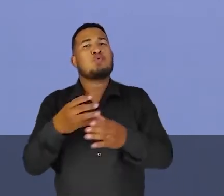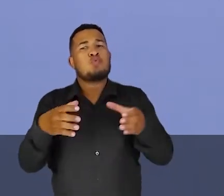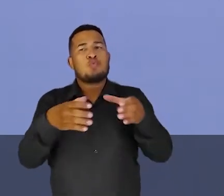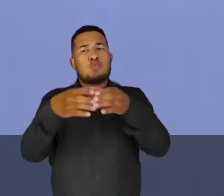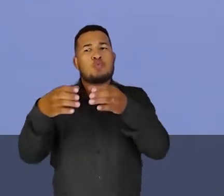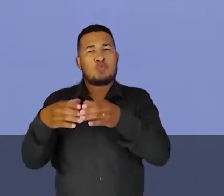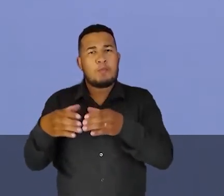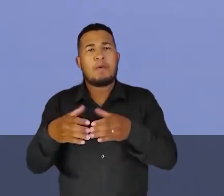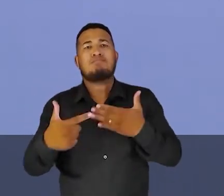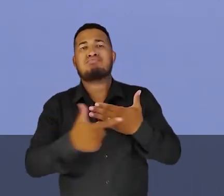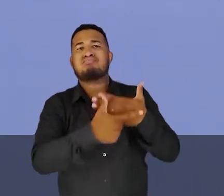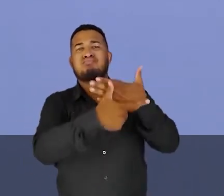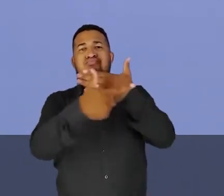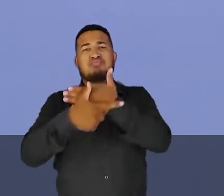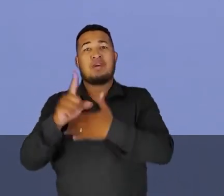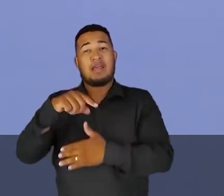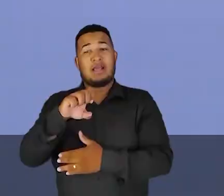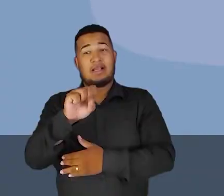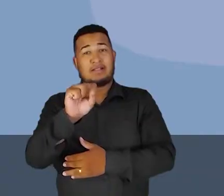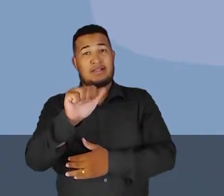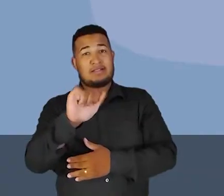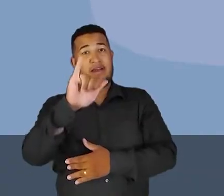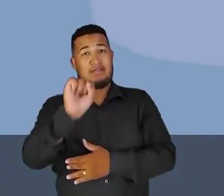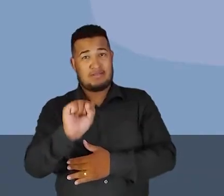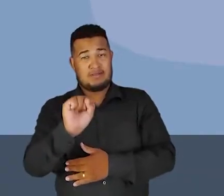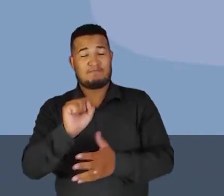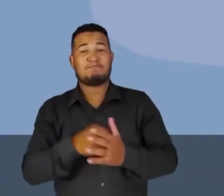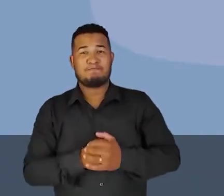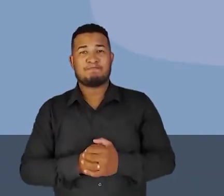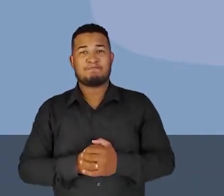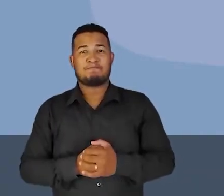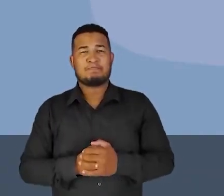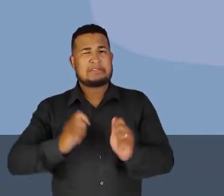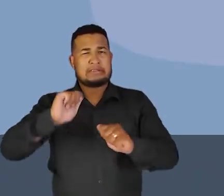funções que são os sais. Vamos dar uma olhada nos slides?